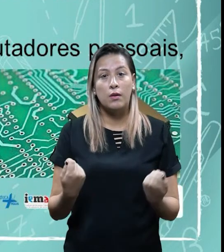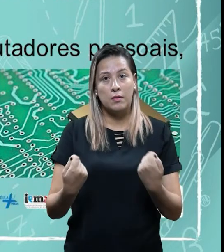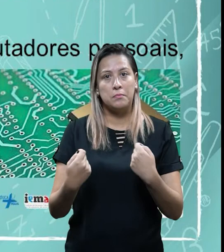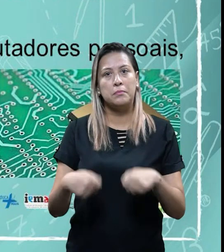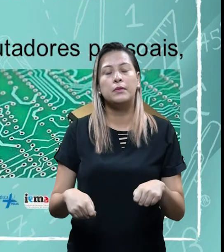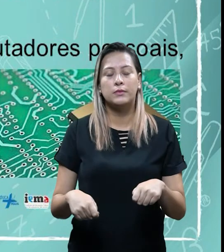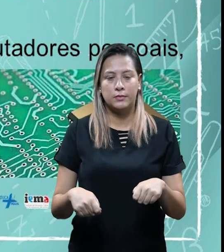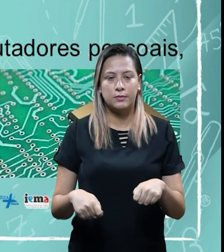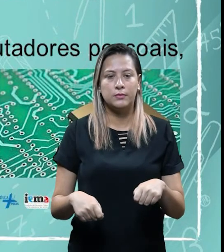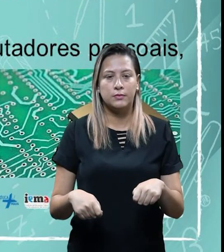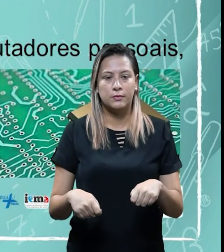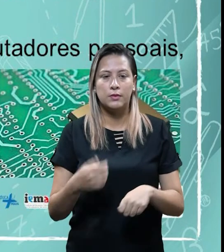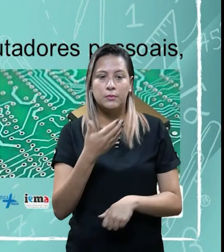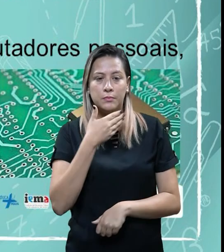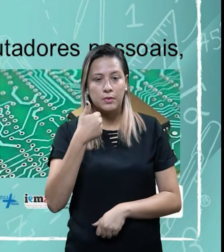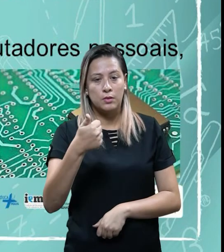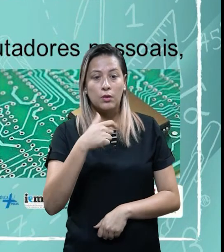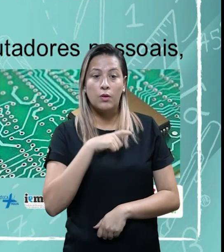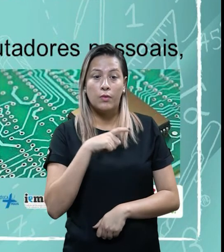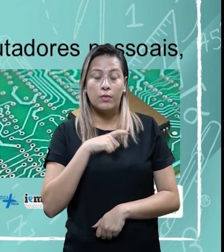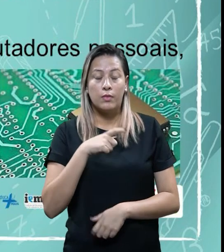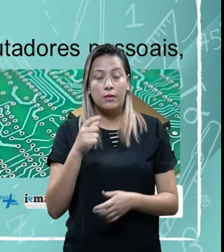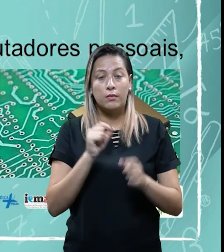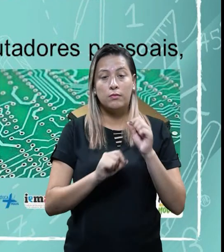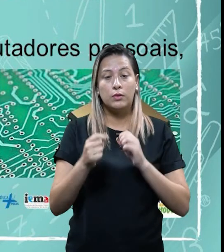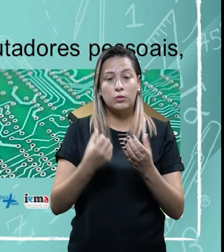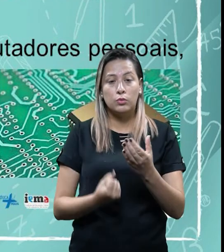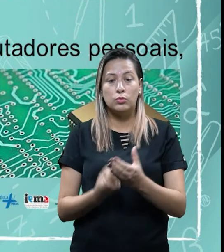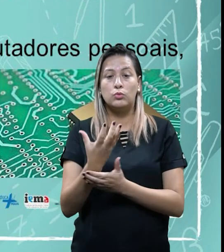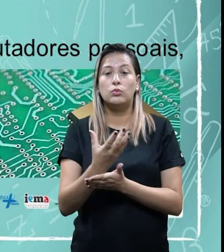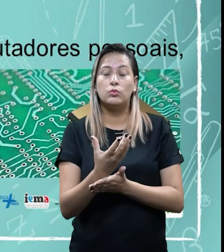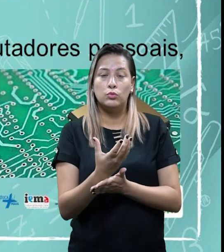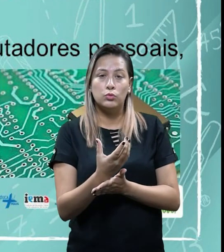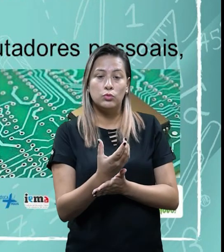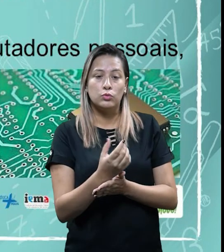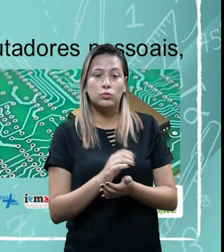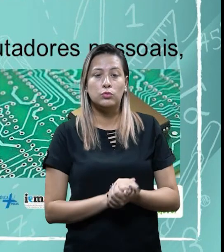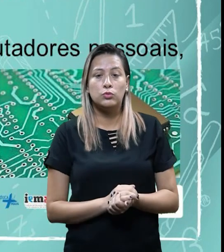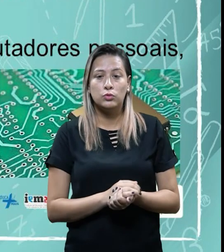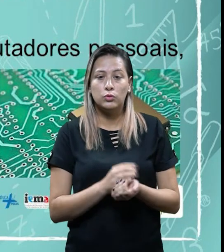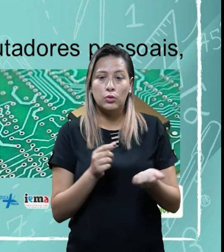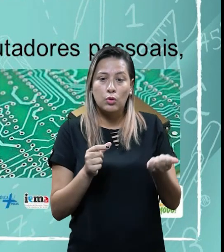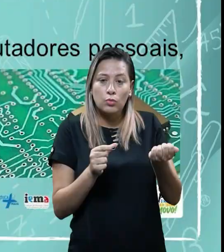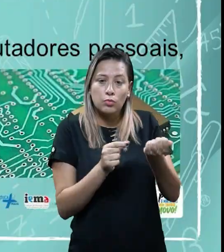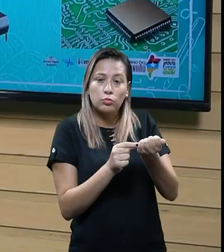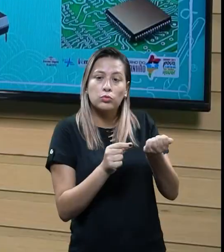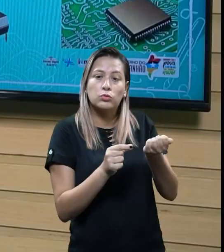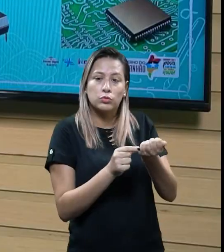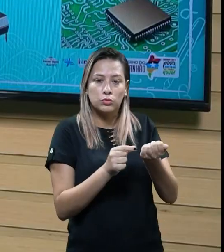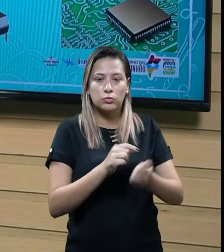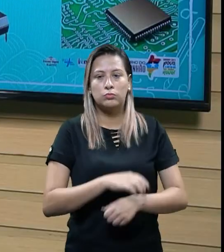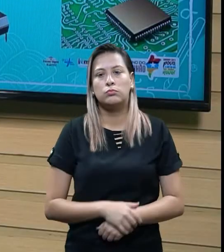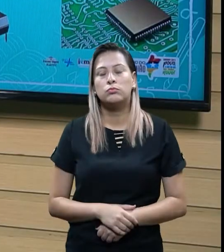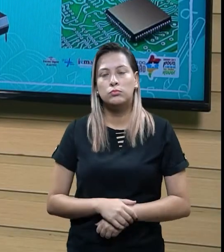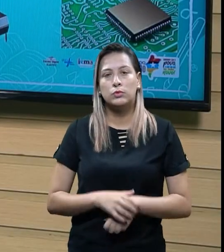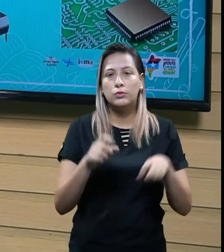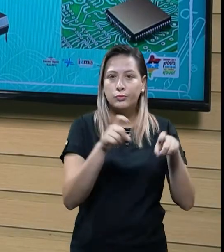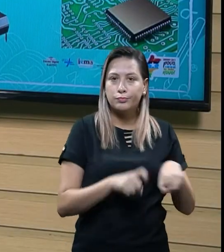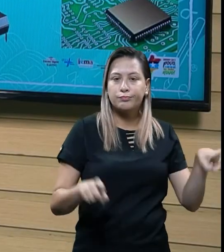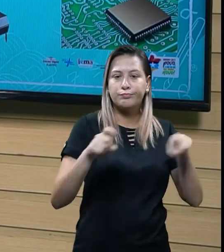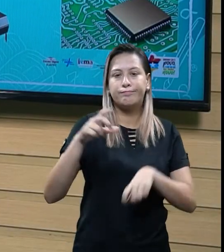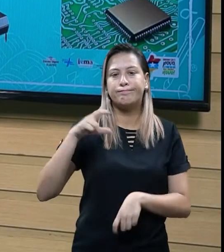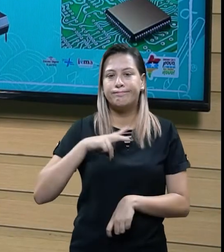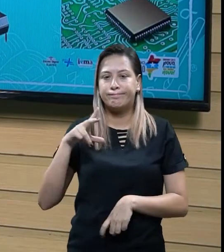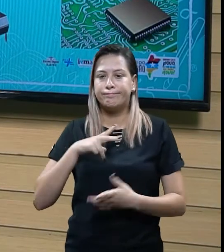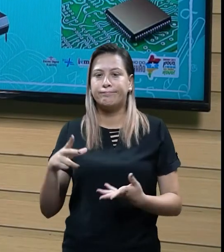processamento. Nesse período surge o chip, os primeiros computadores pessoais conhecidos como PCs. Essas imagens aqui nós temos